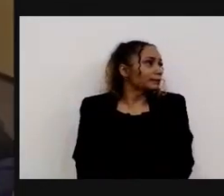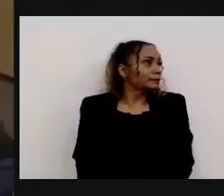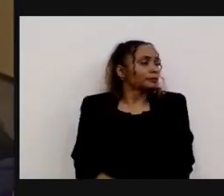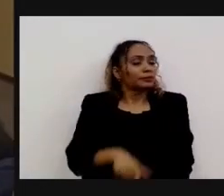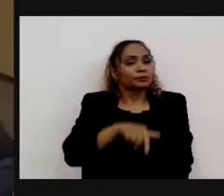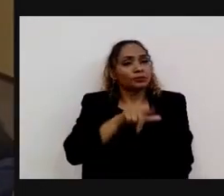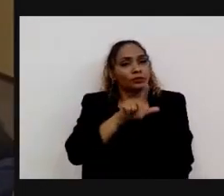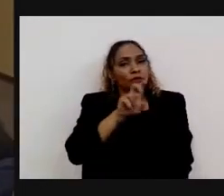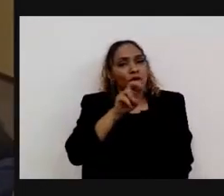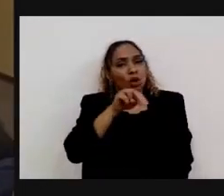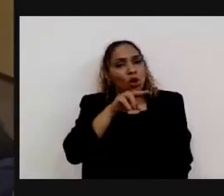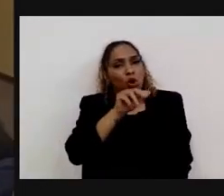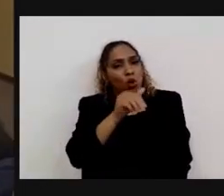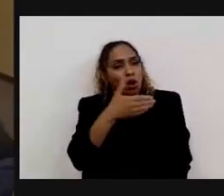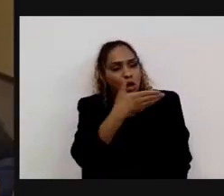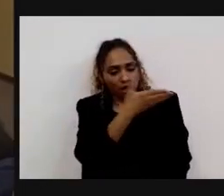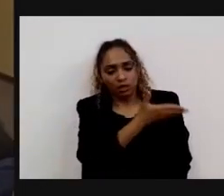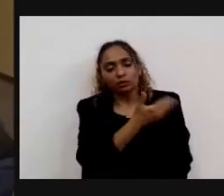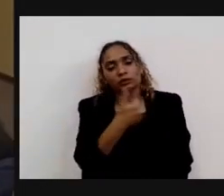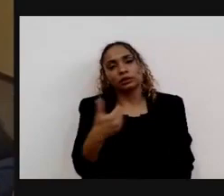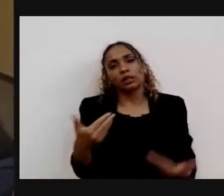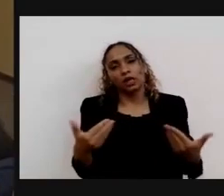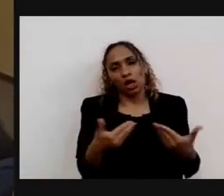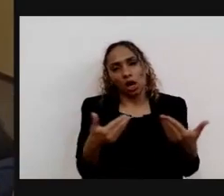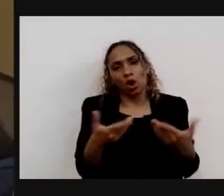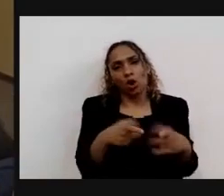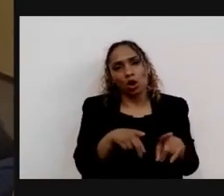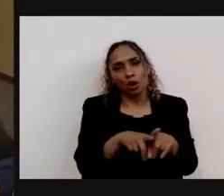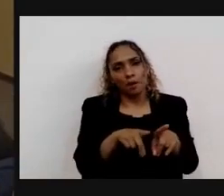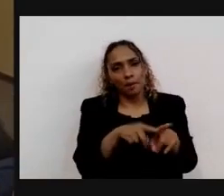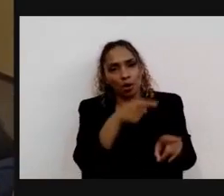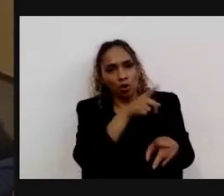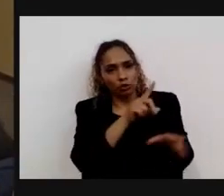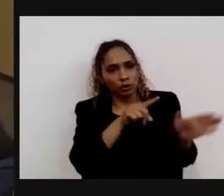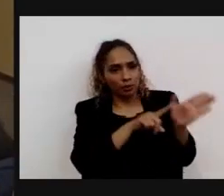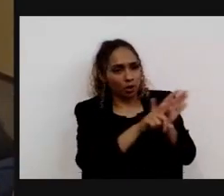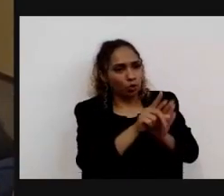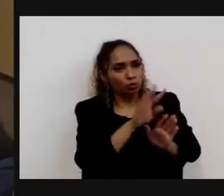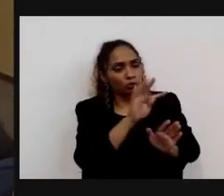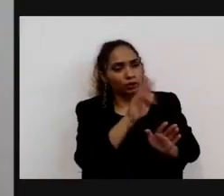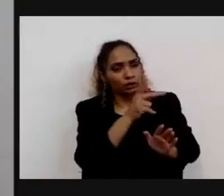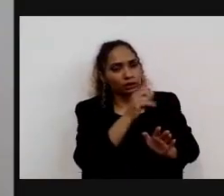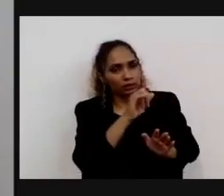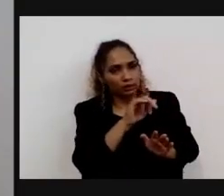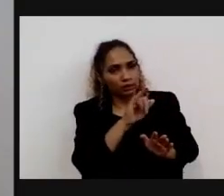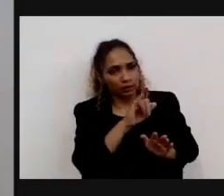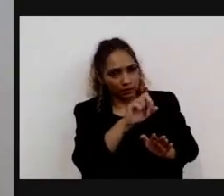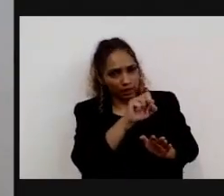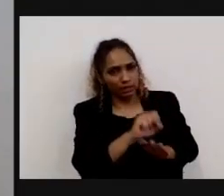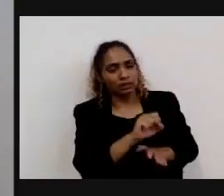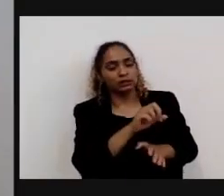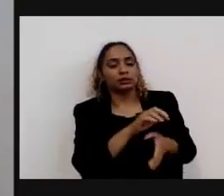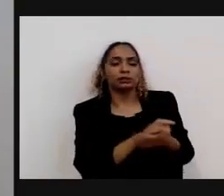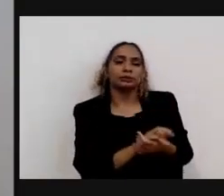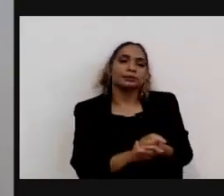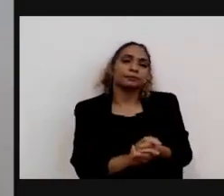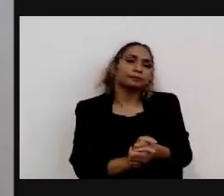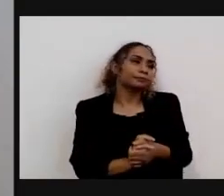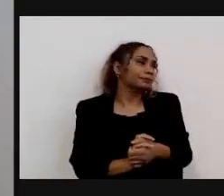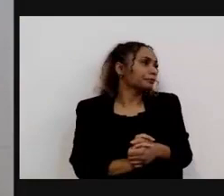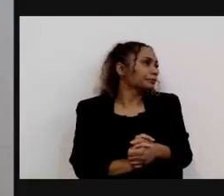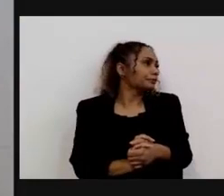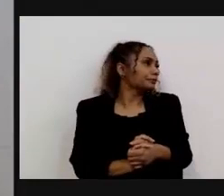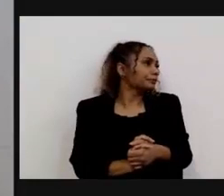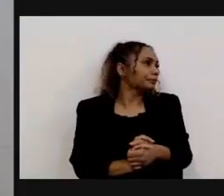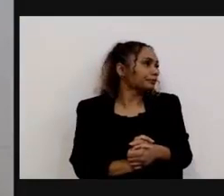para fazer comentários sobre isso e tem aqui também aproveitando colocar outra pergunta da Taís a mesma